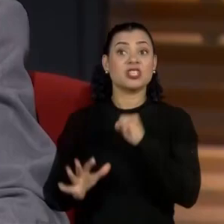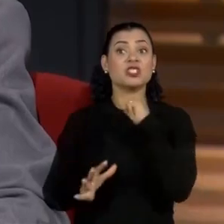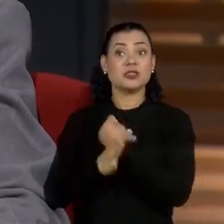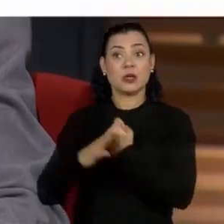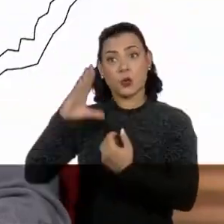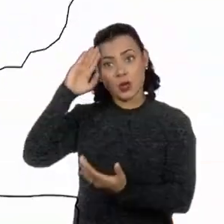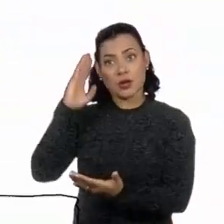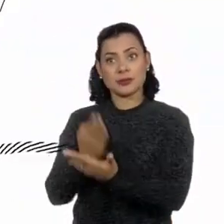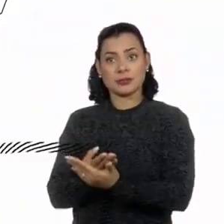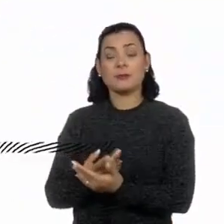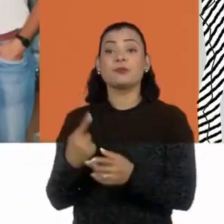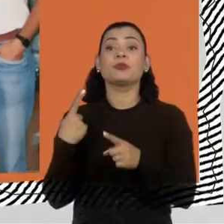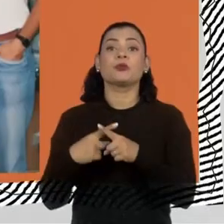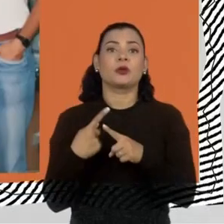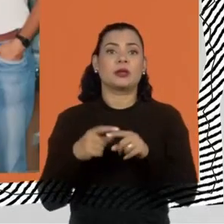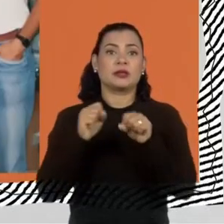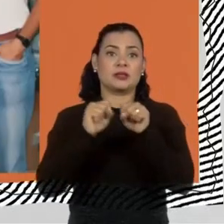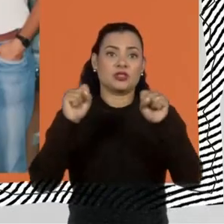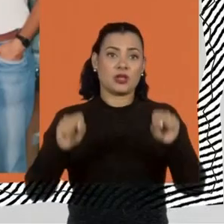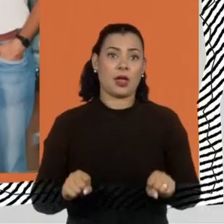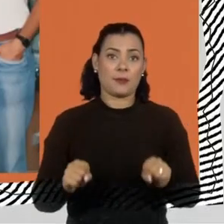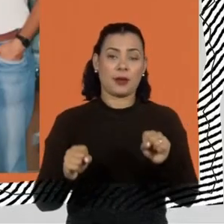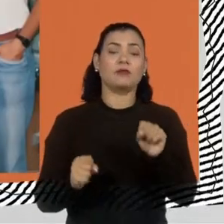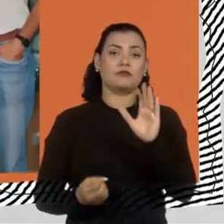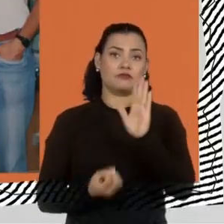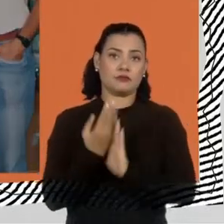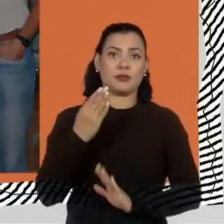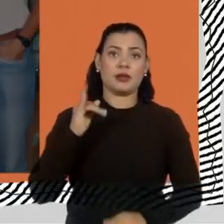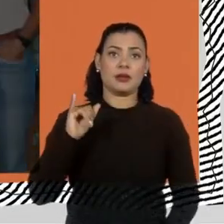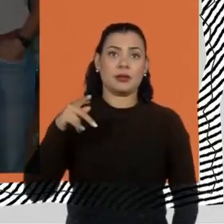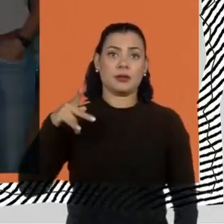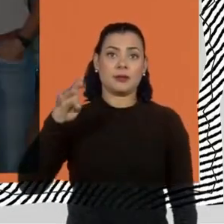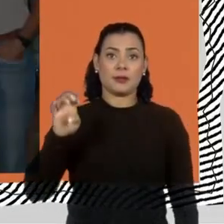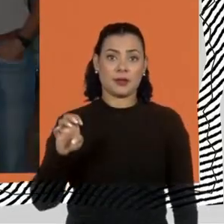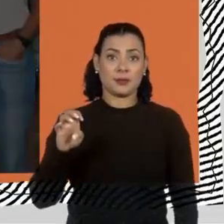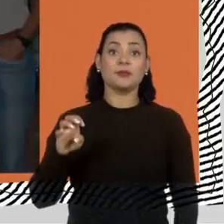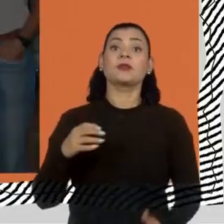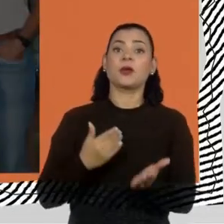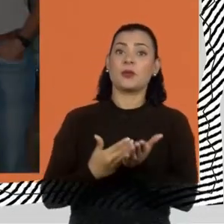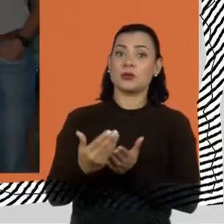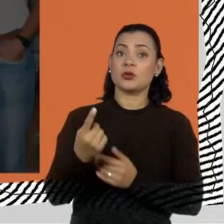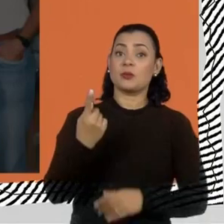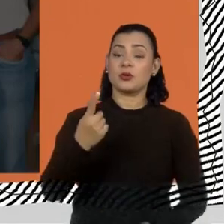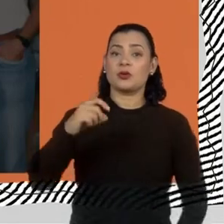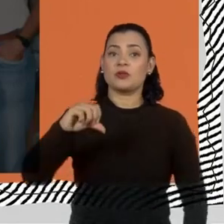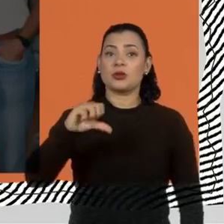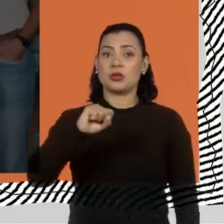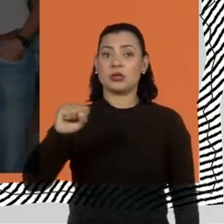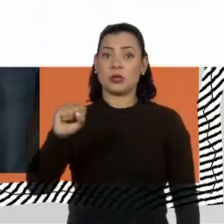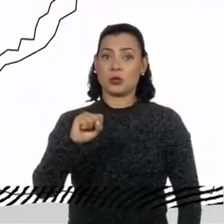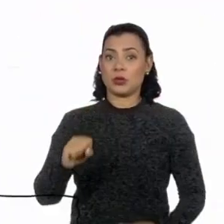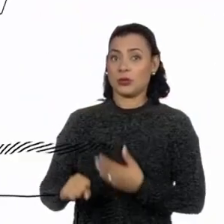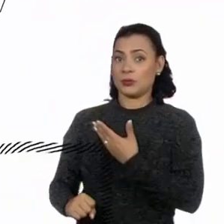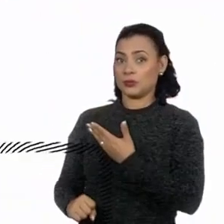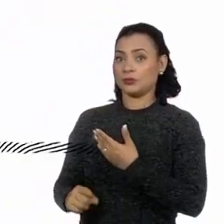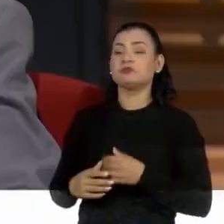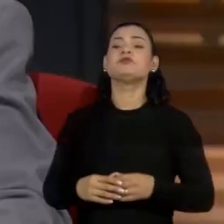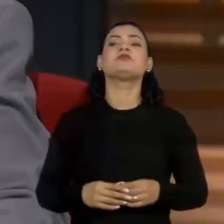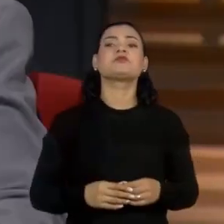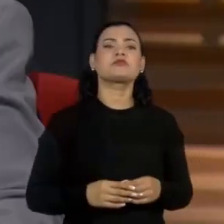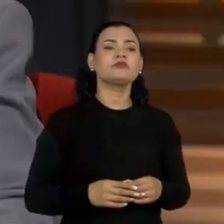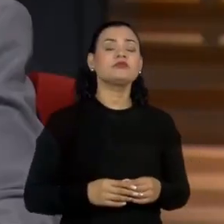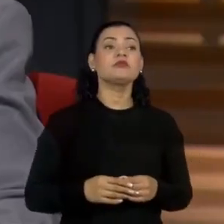porque o sistema que o ímpio começou a desenvolver chama sistema Pródigo em 1988 ele dá